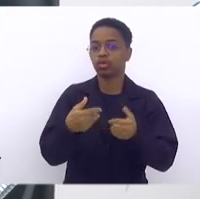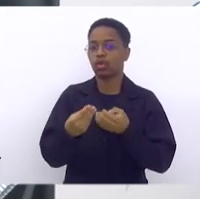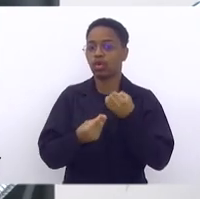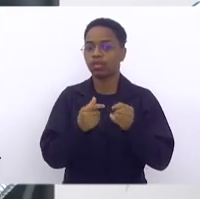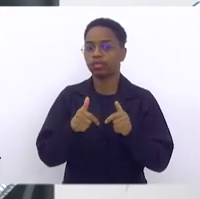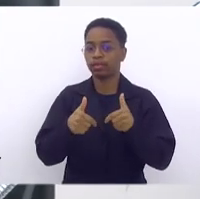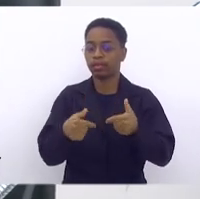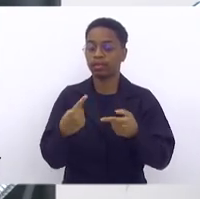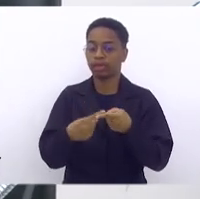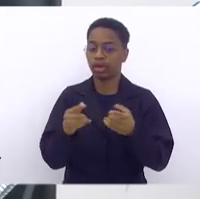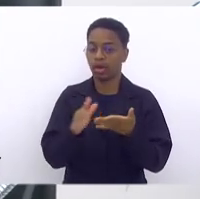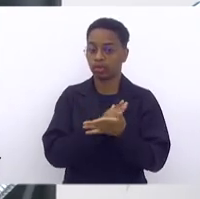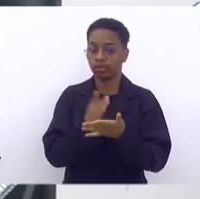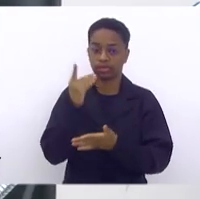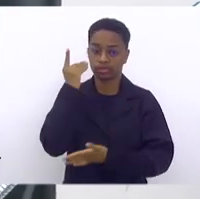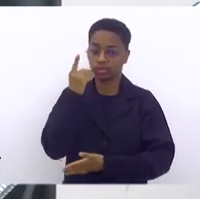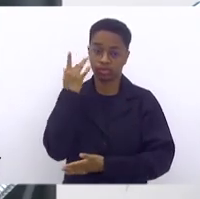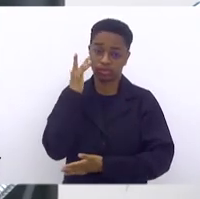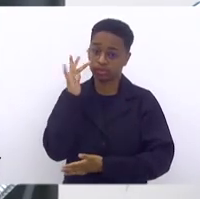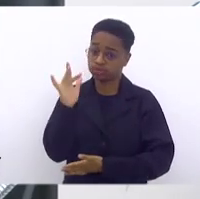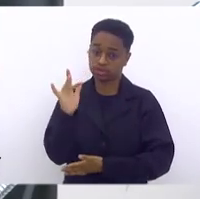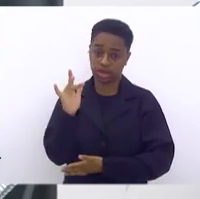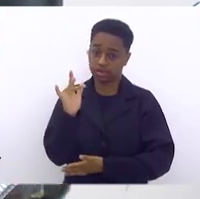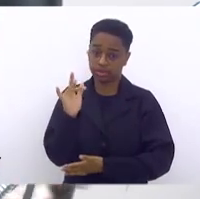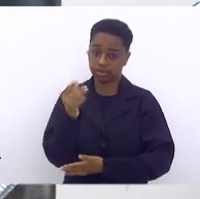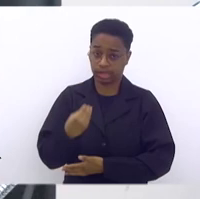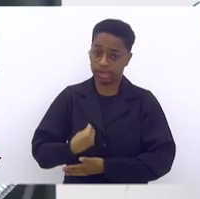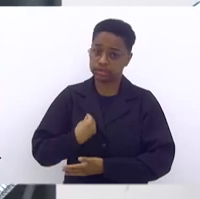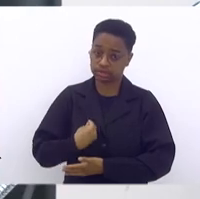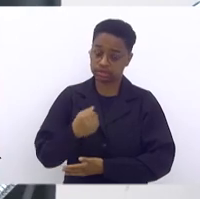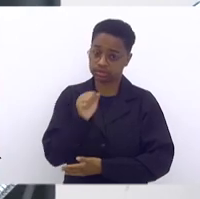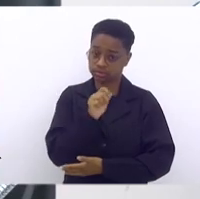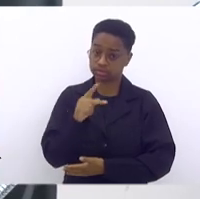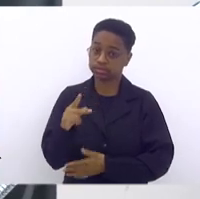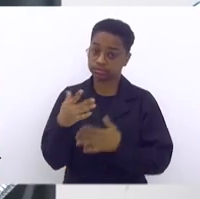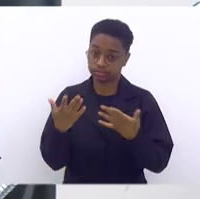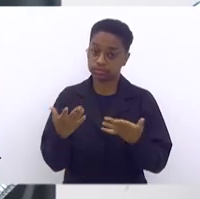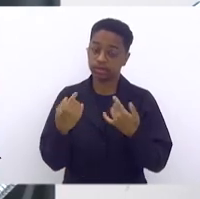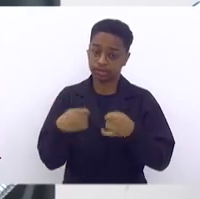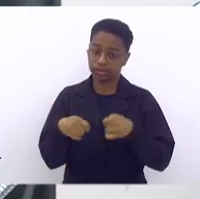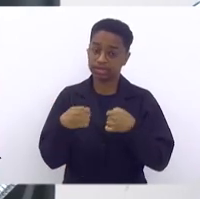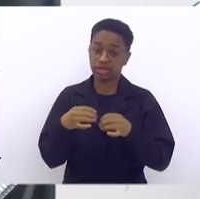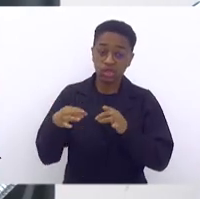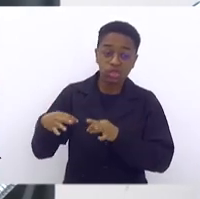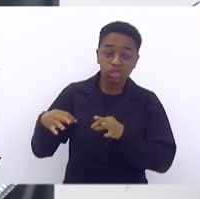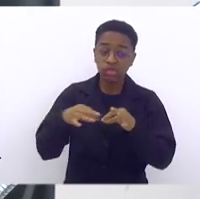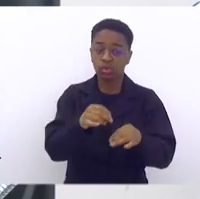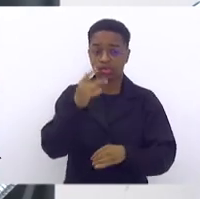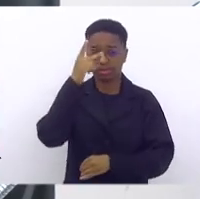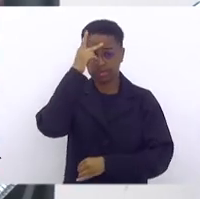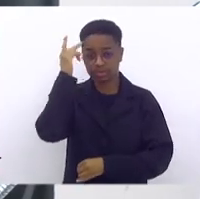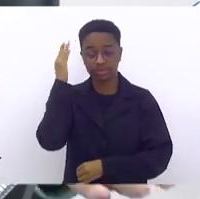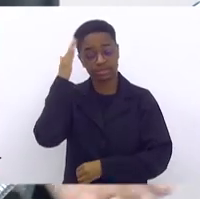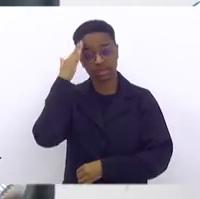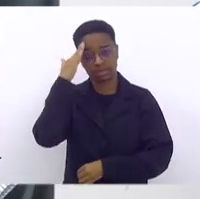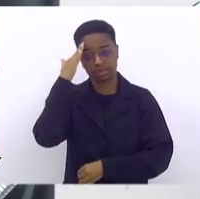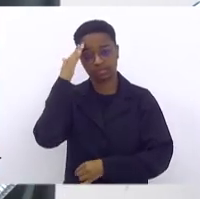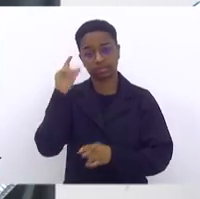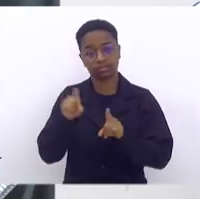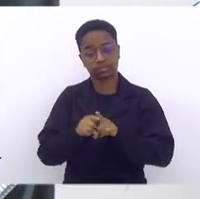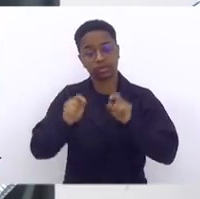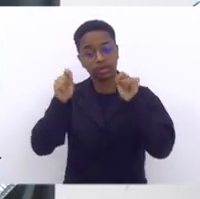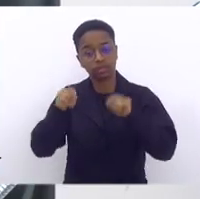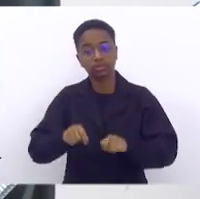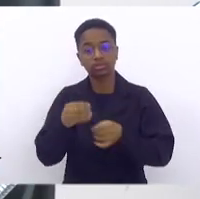deputados aqui que não sabem do aplicativo, e isso é uma coisa que tem que ser como água, as pessoas têm que estar. E a capacitação, a gente